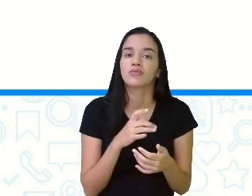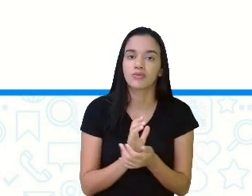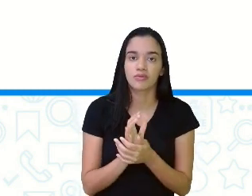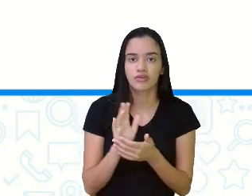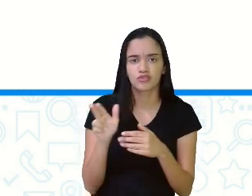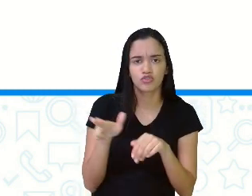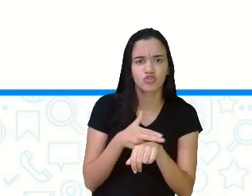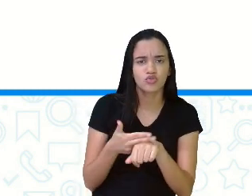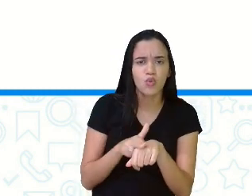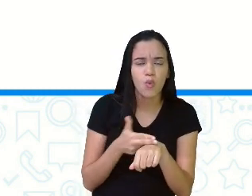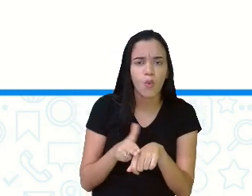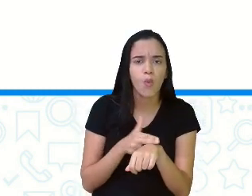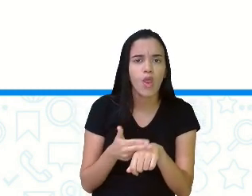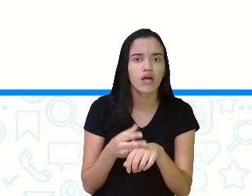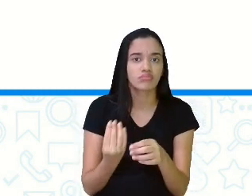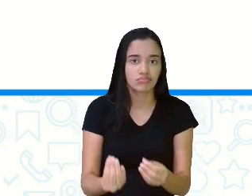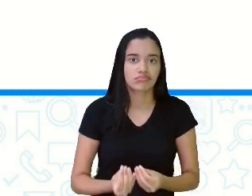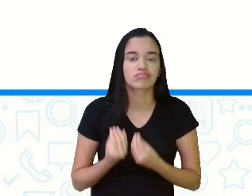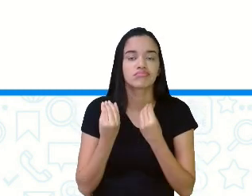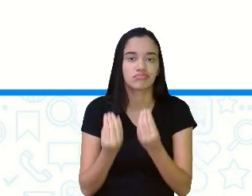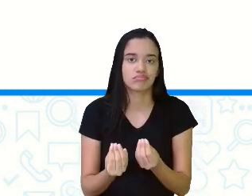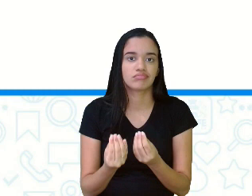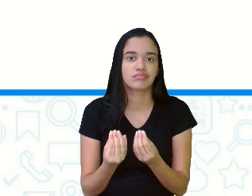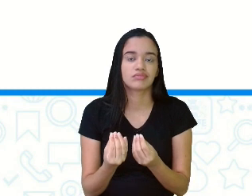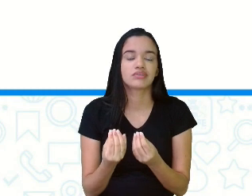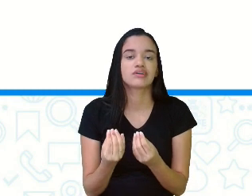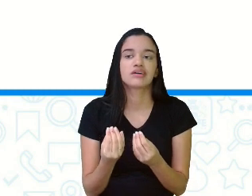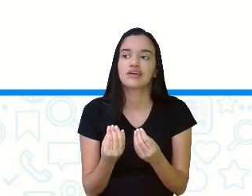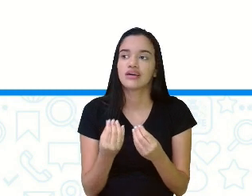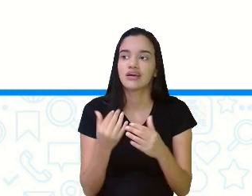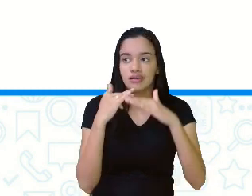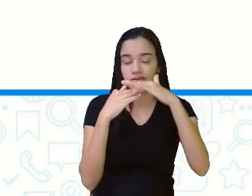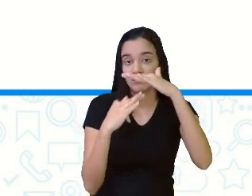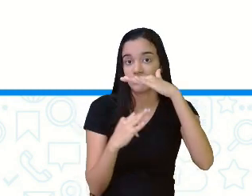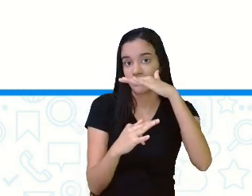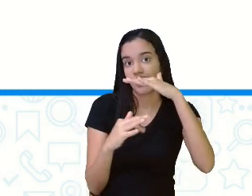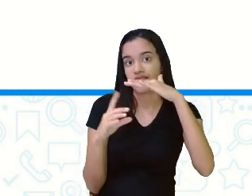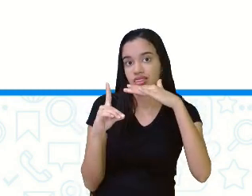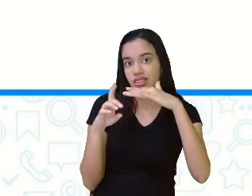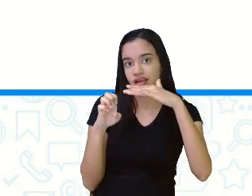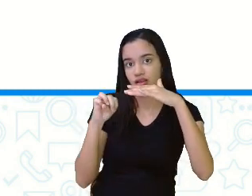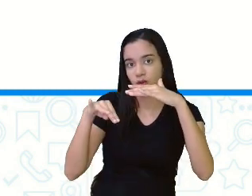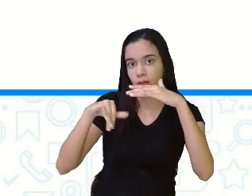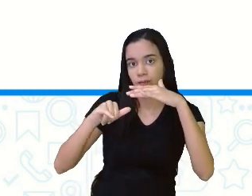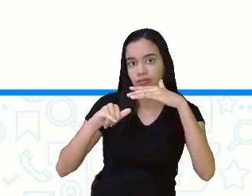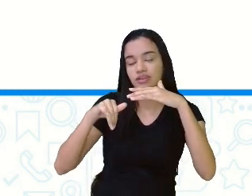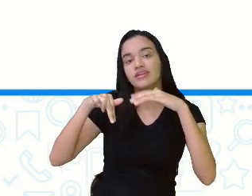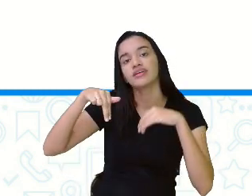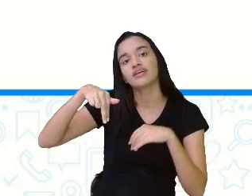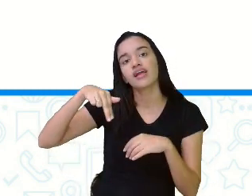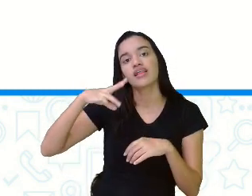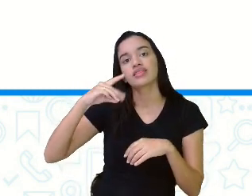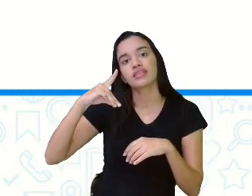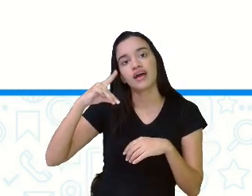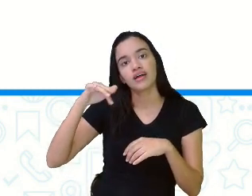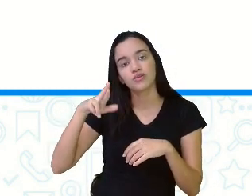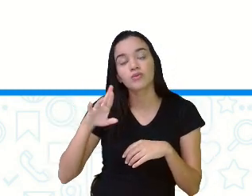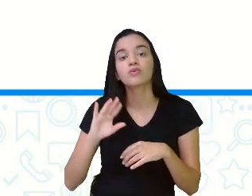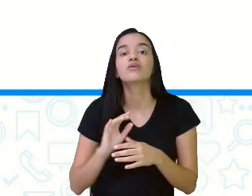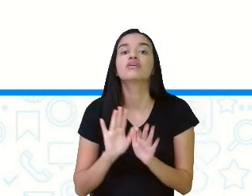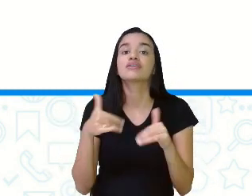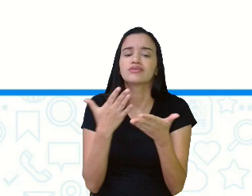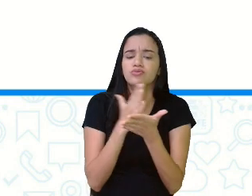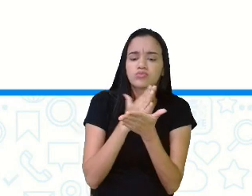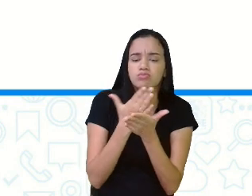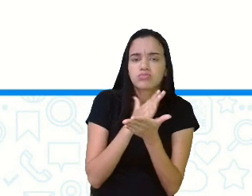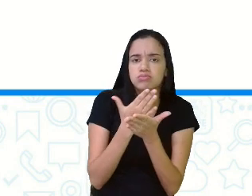de chocolate que eu dei para ela. E a parte de baixo, que é chamada de denominador, é a parte total que eu dividi